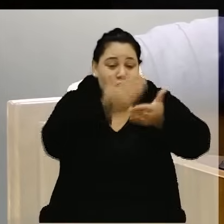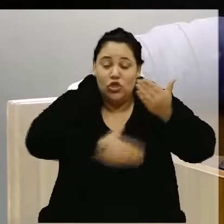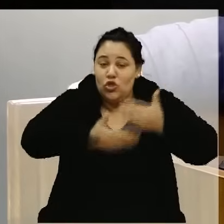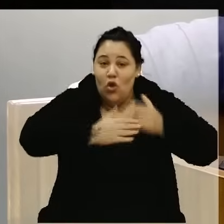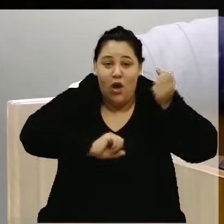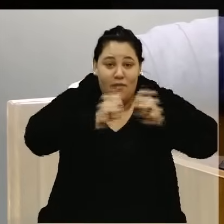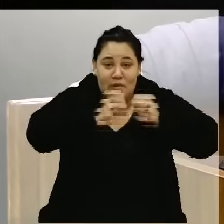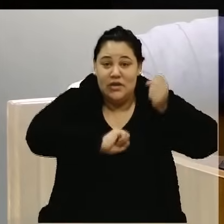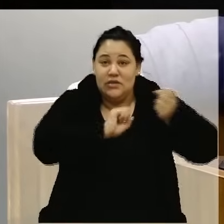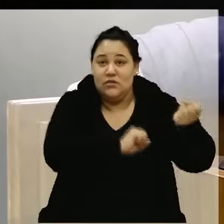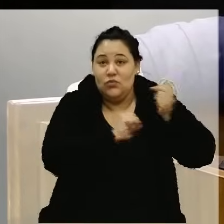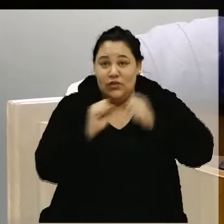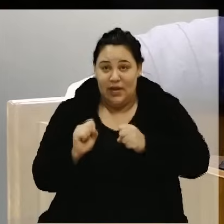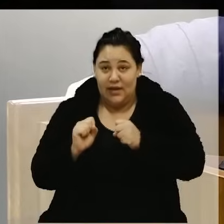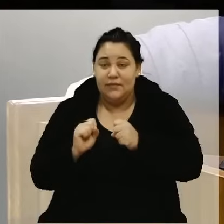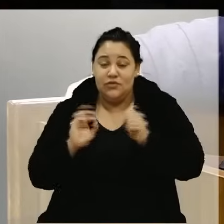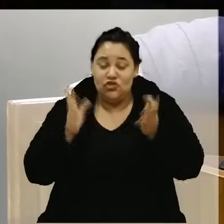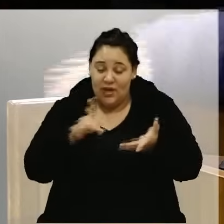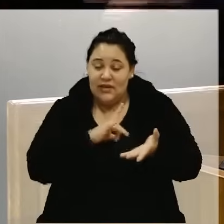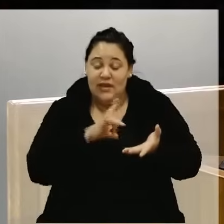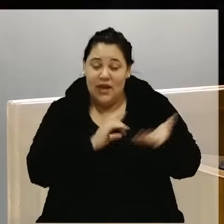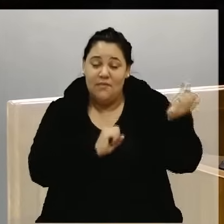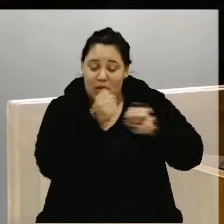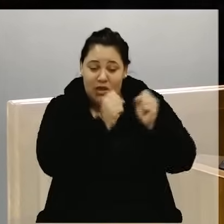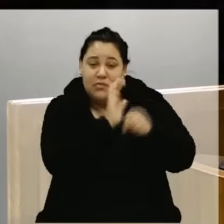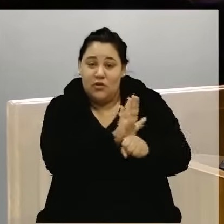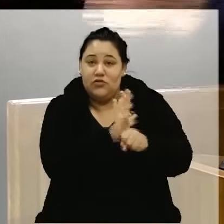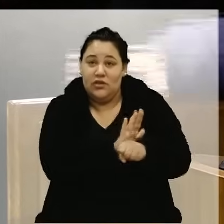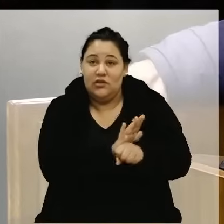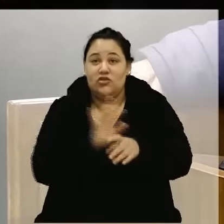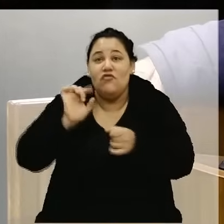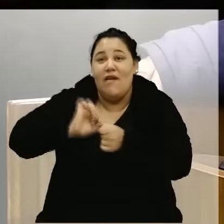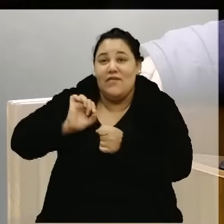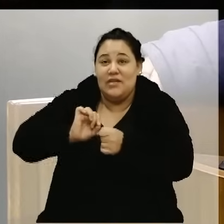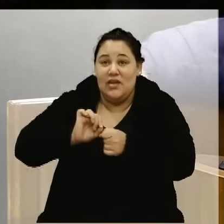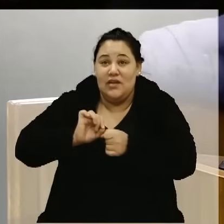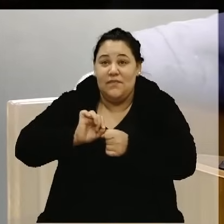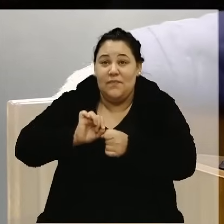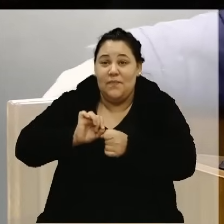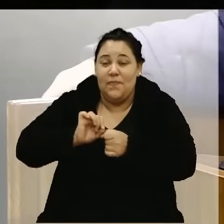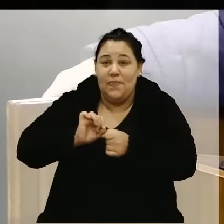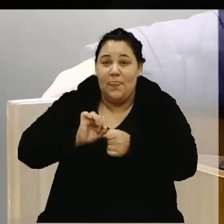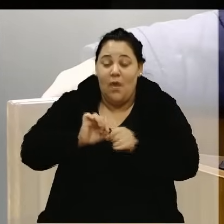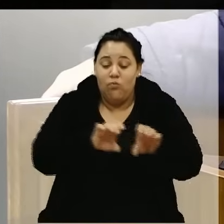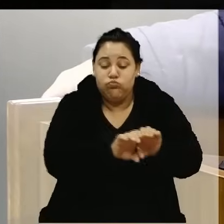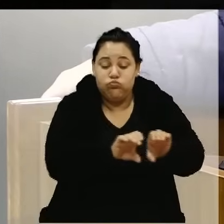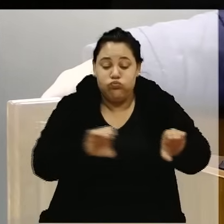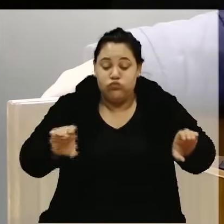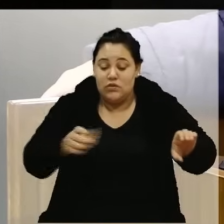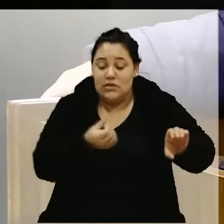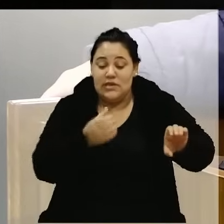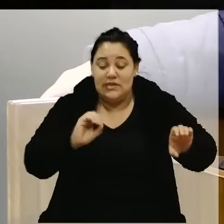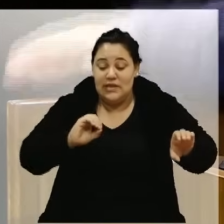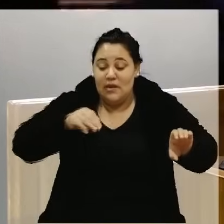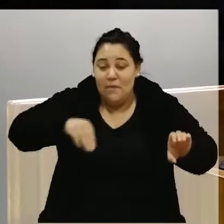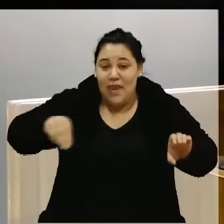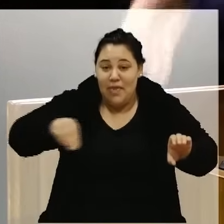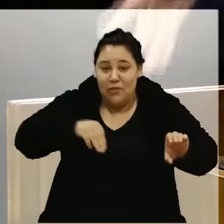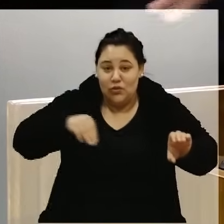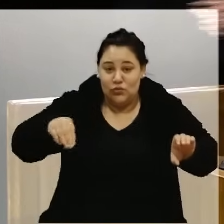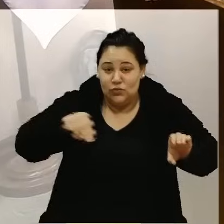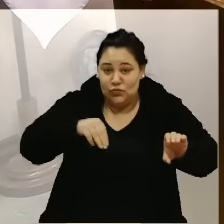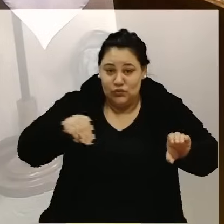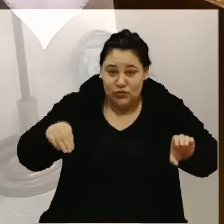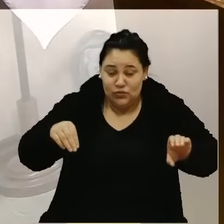já temos as nossas empresas já mobilizadas. Nós vamos implantar uma rede de 600 milímetros de forma emergencial